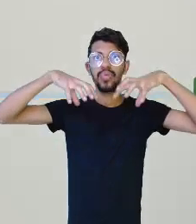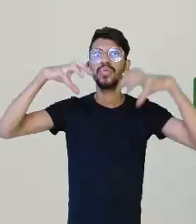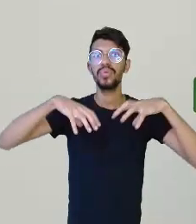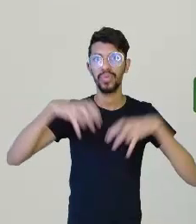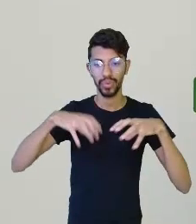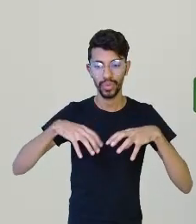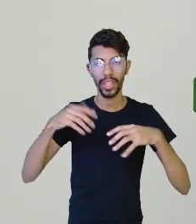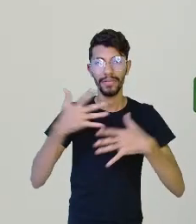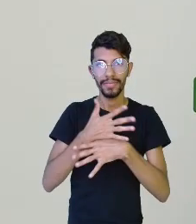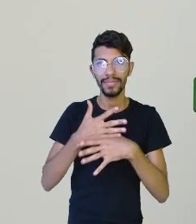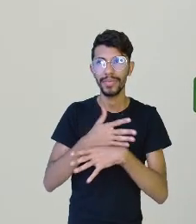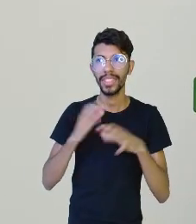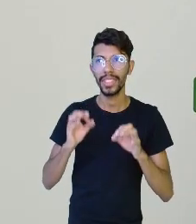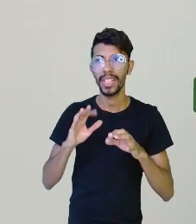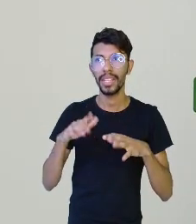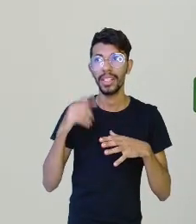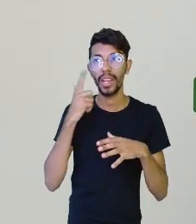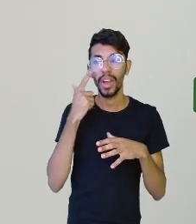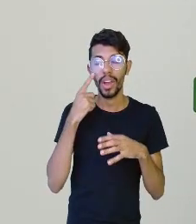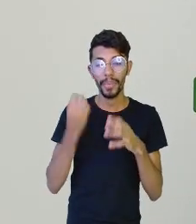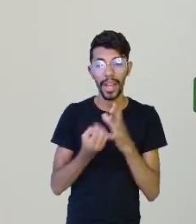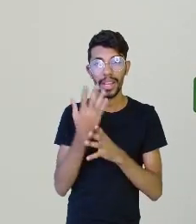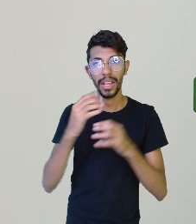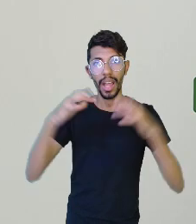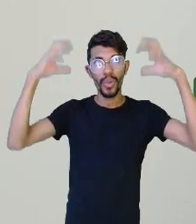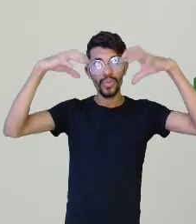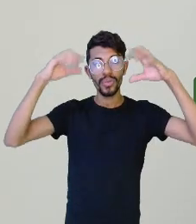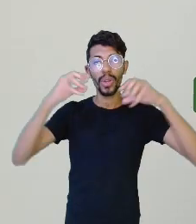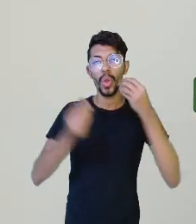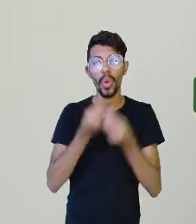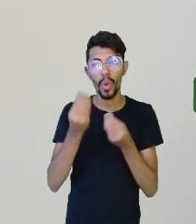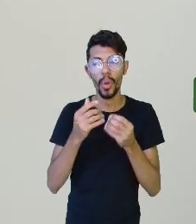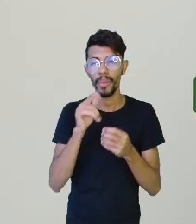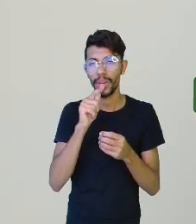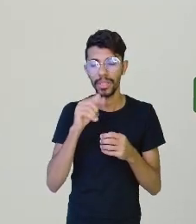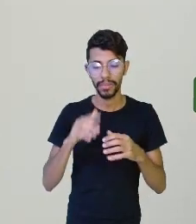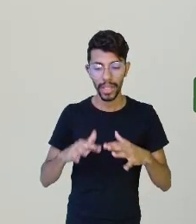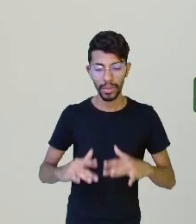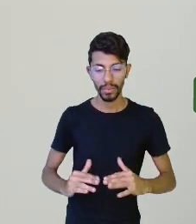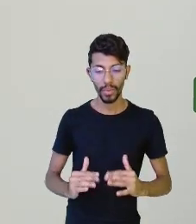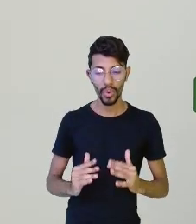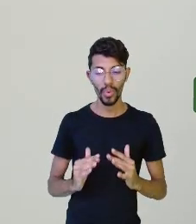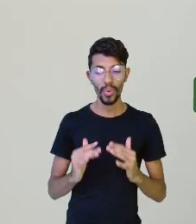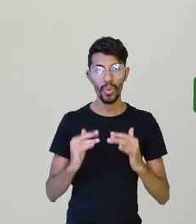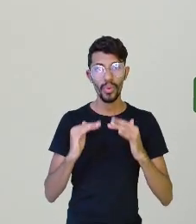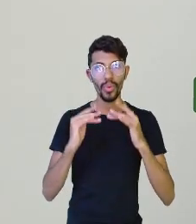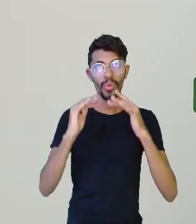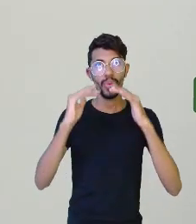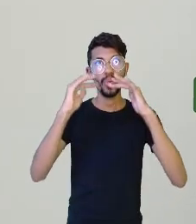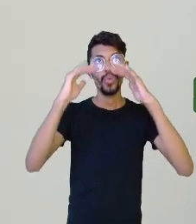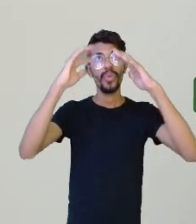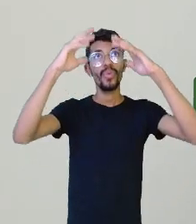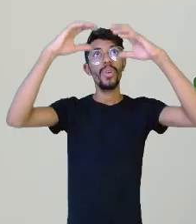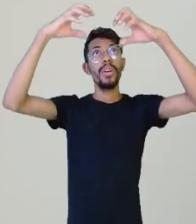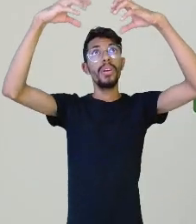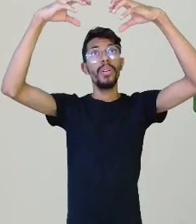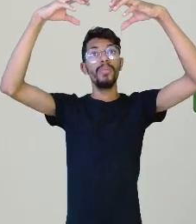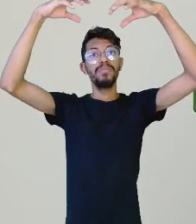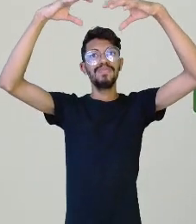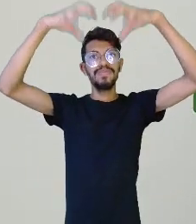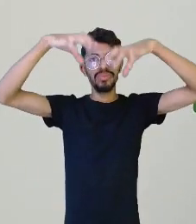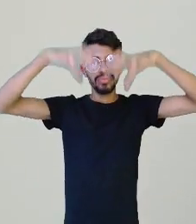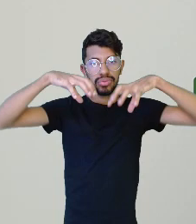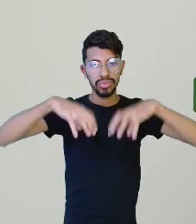chuva, as águas, elas evaporam. Então, aqui no litoral nordestino acontece muito isso, não é? Então,